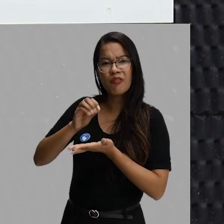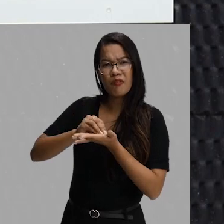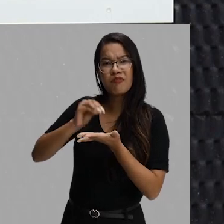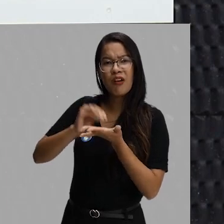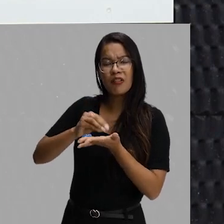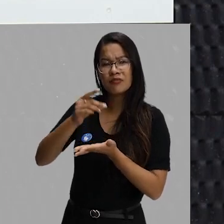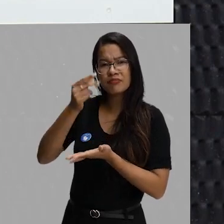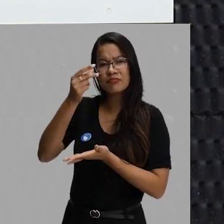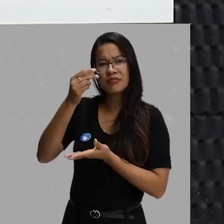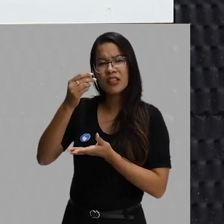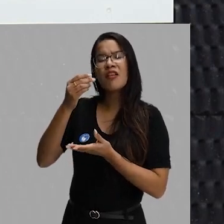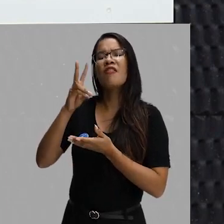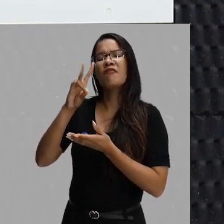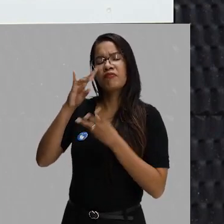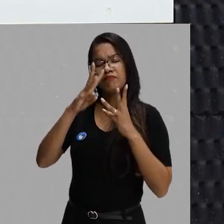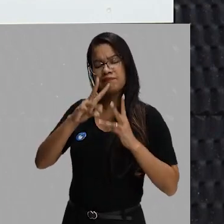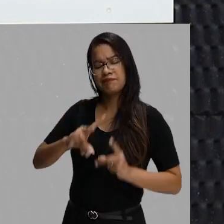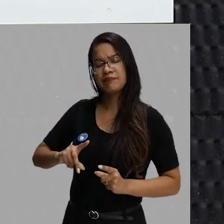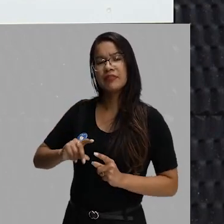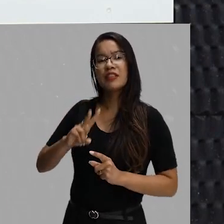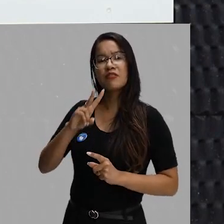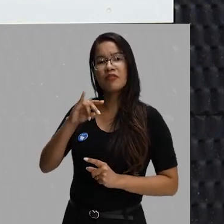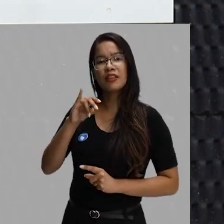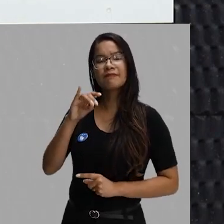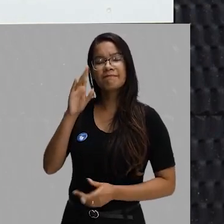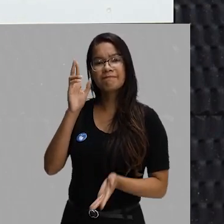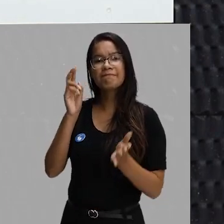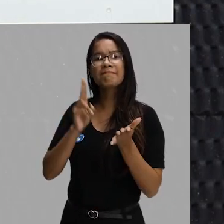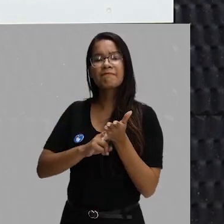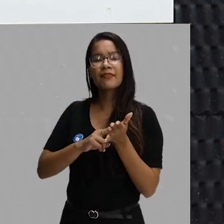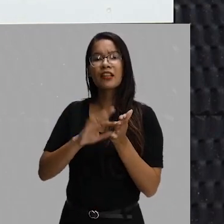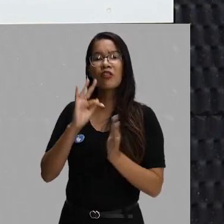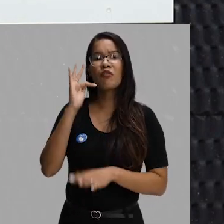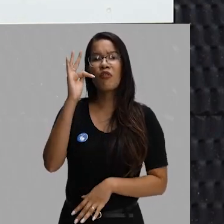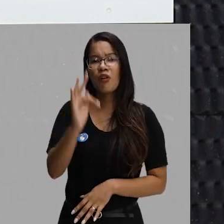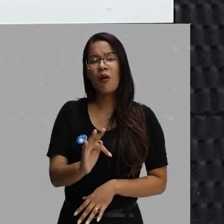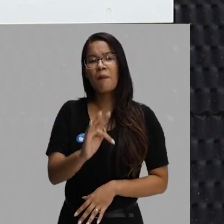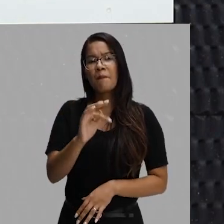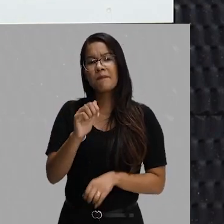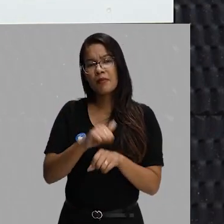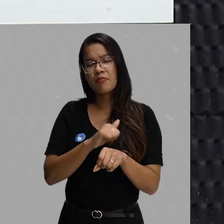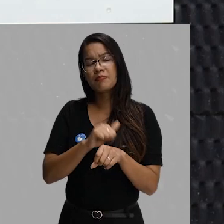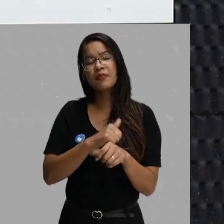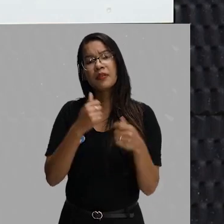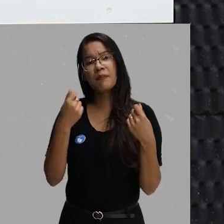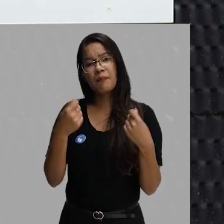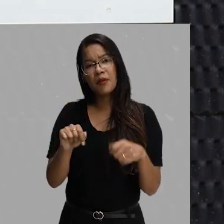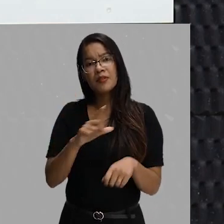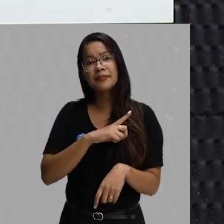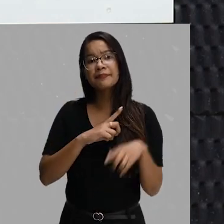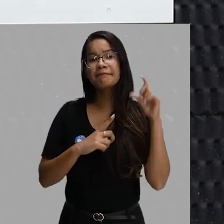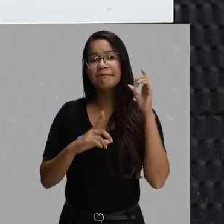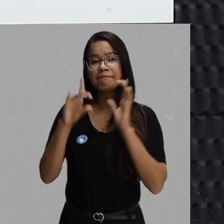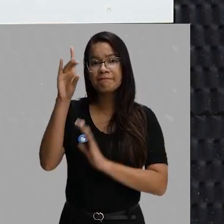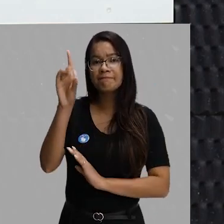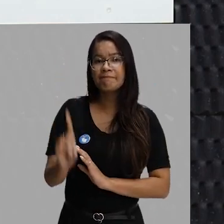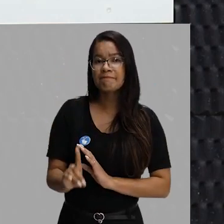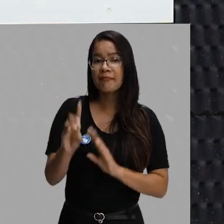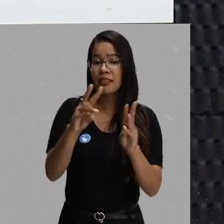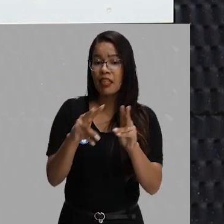jurídico, é a lei que vai garantir que futuramente plebeus possam ter direitos à